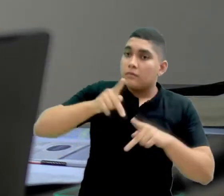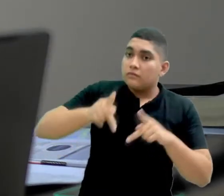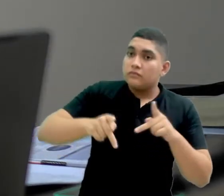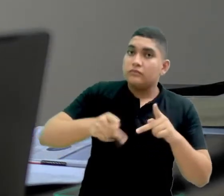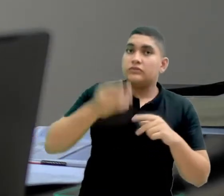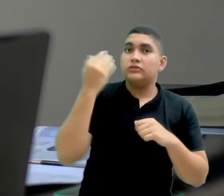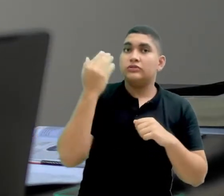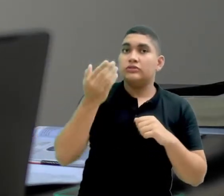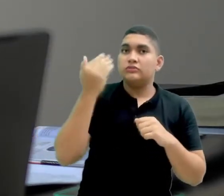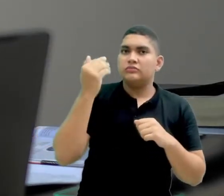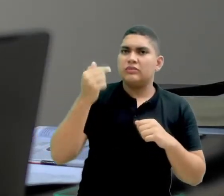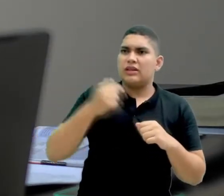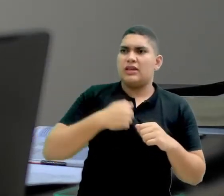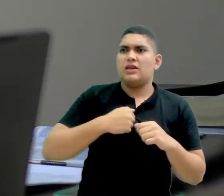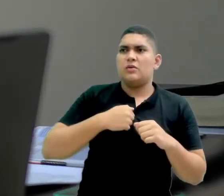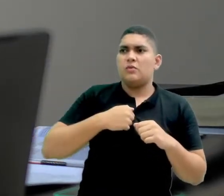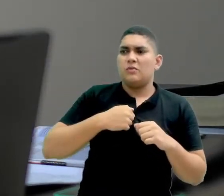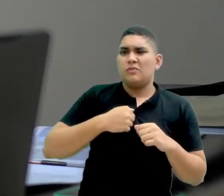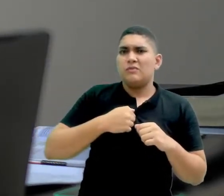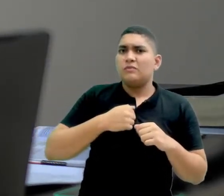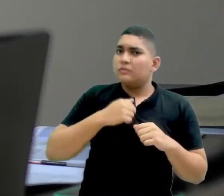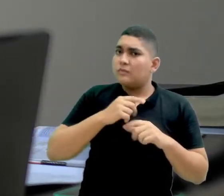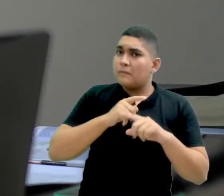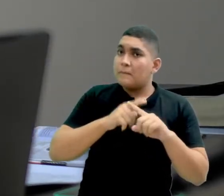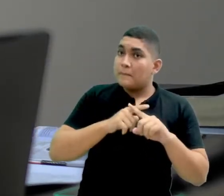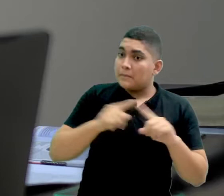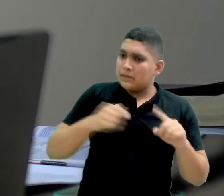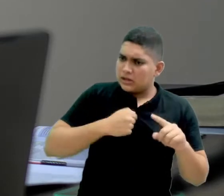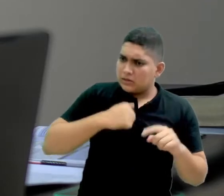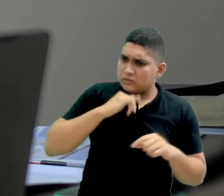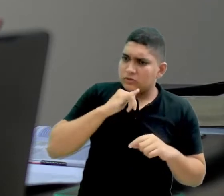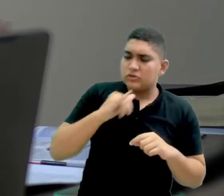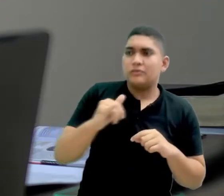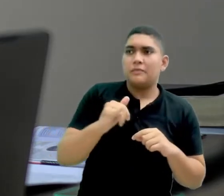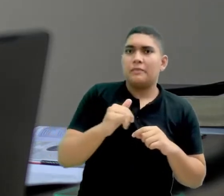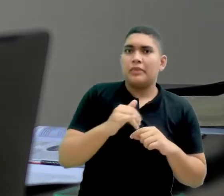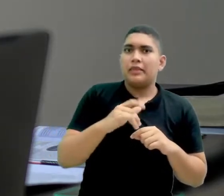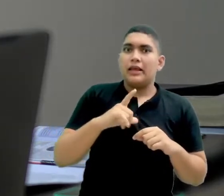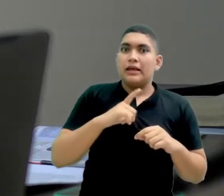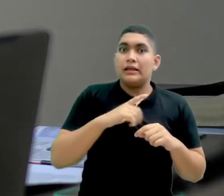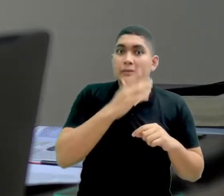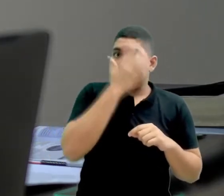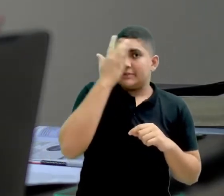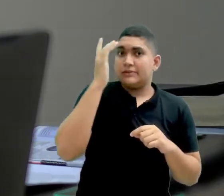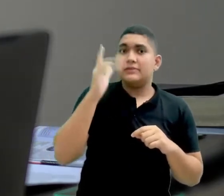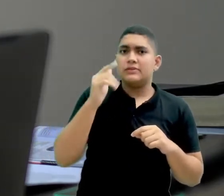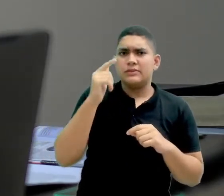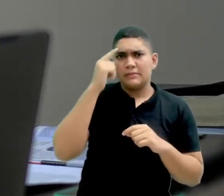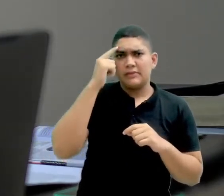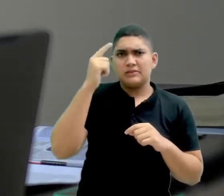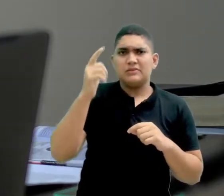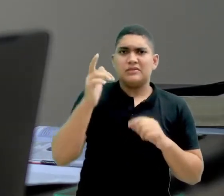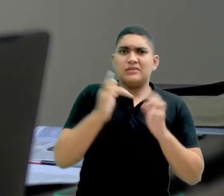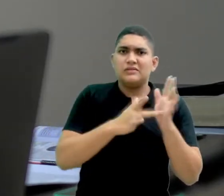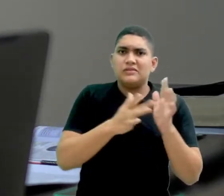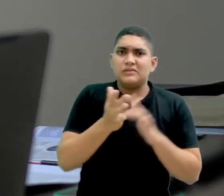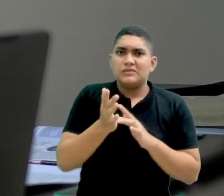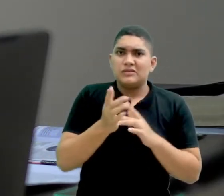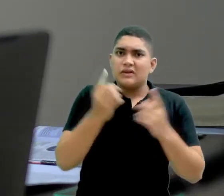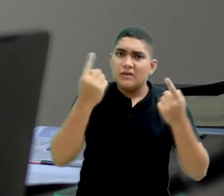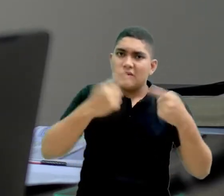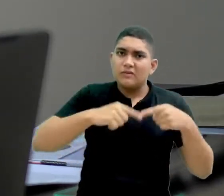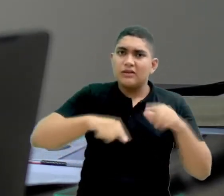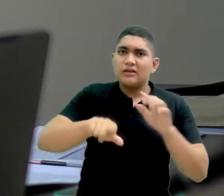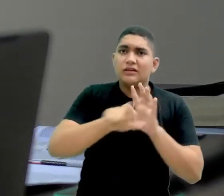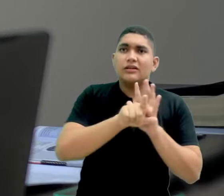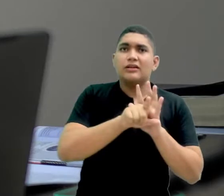Irmão André Lira, alguns até pensam que Jesus aí está ignorando, né, a lei, né, contra a lei, aí vem a